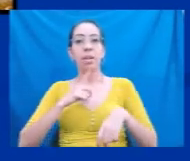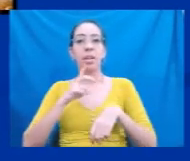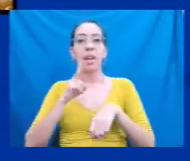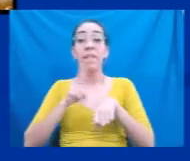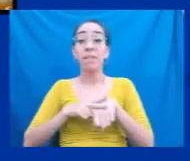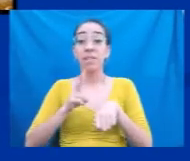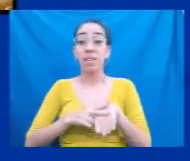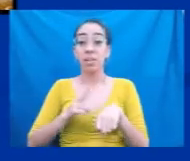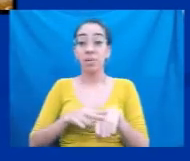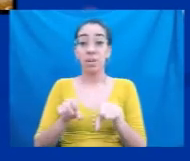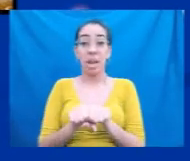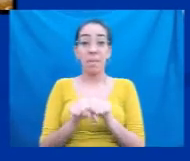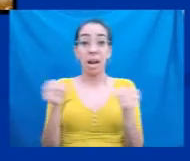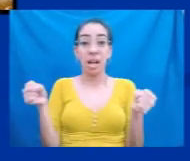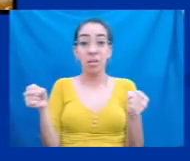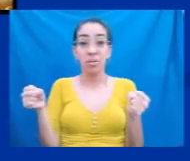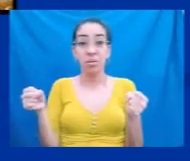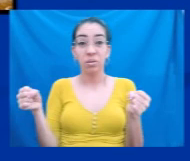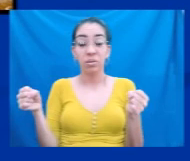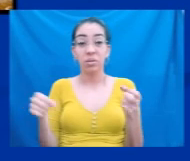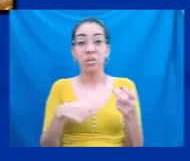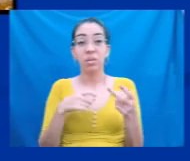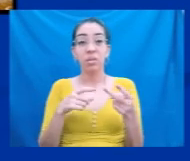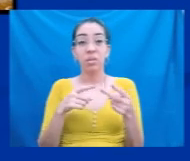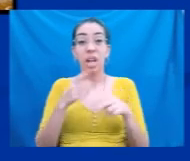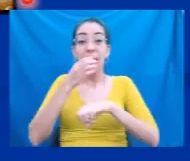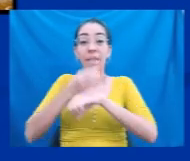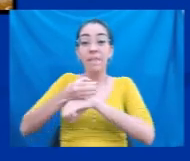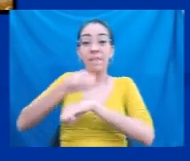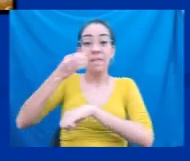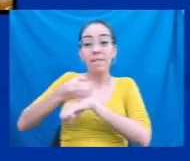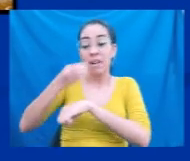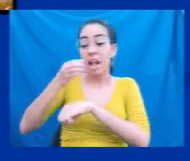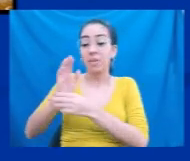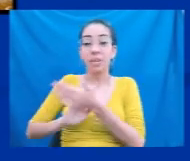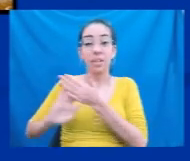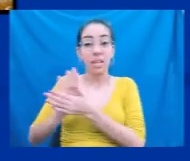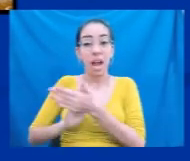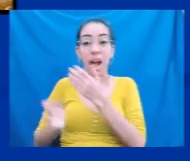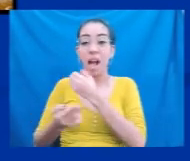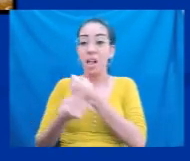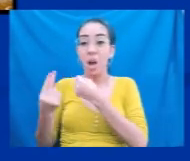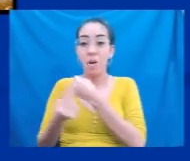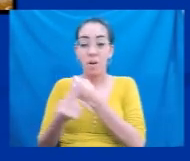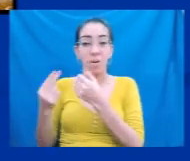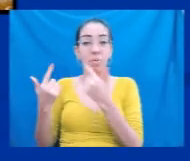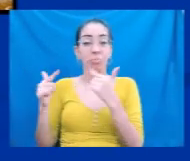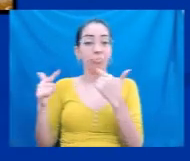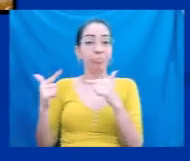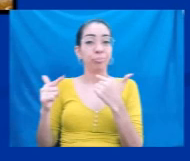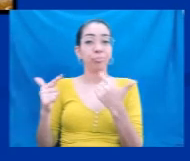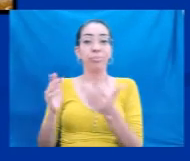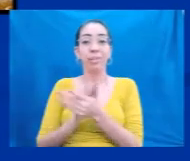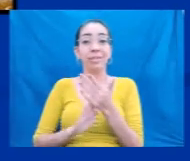material quebrado, vocês vejam, né, os frascos aqui sem rótulo, é uma coisa assim terrível essa imagem que você vê